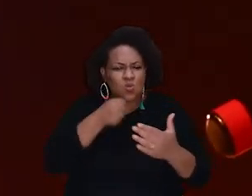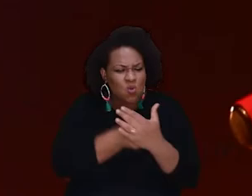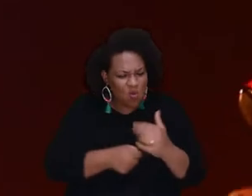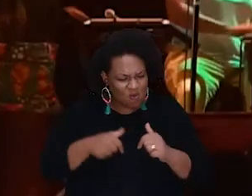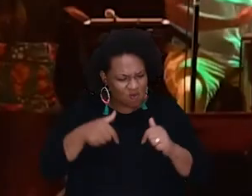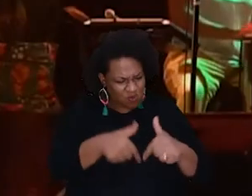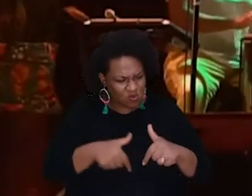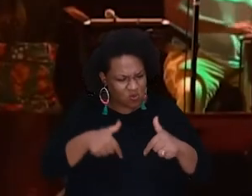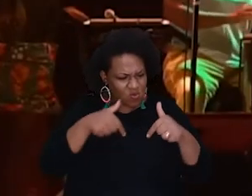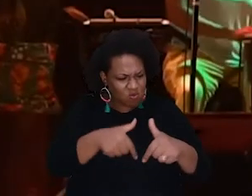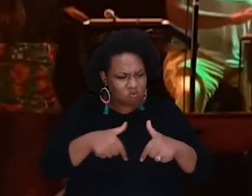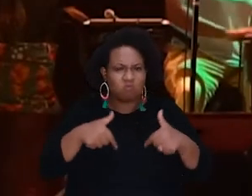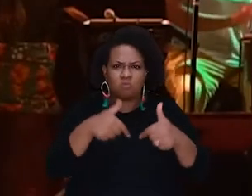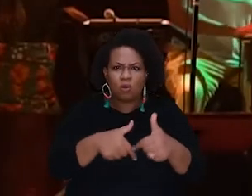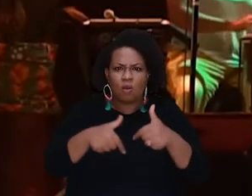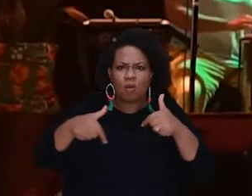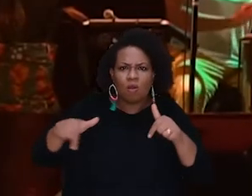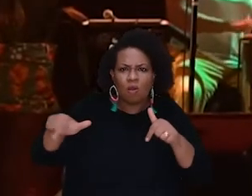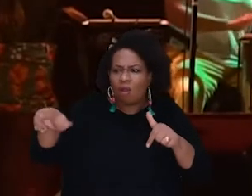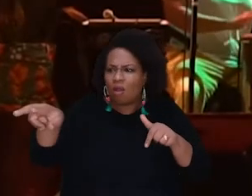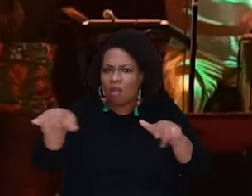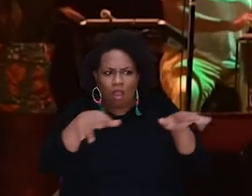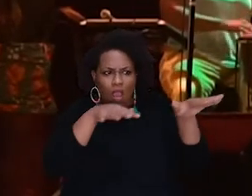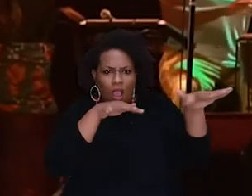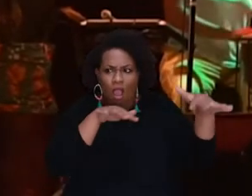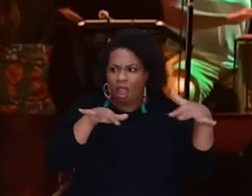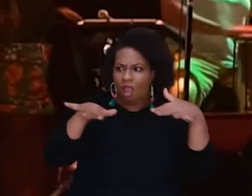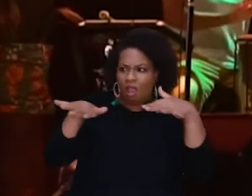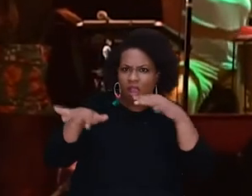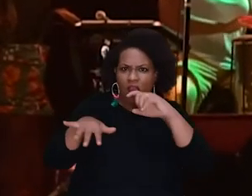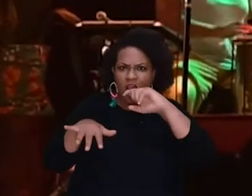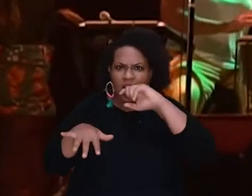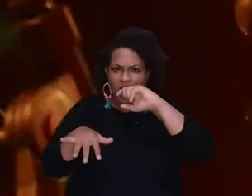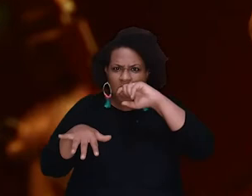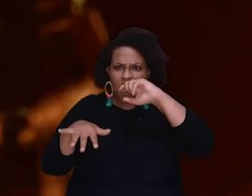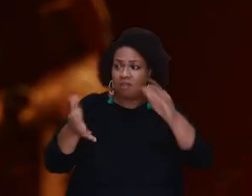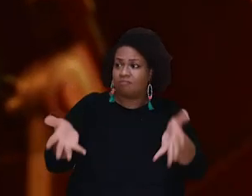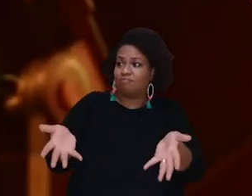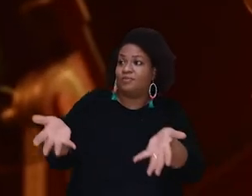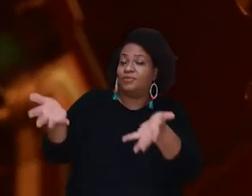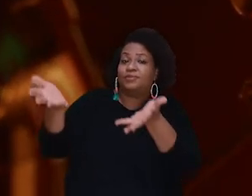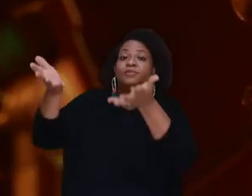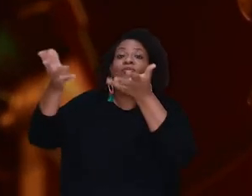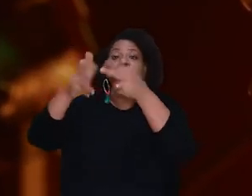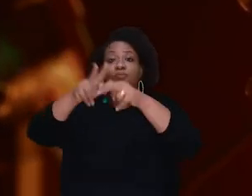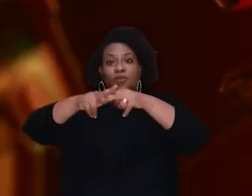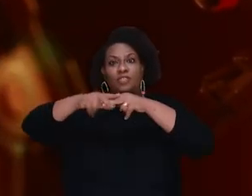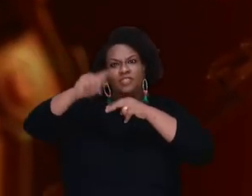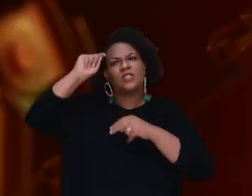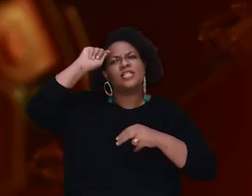Por isso o negro lutou e acabou, inveja de se